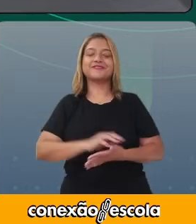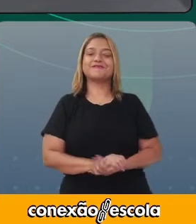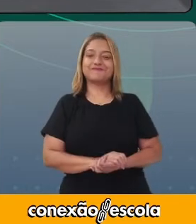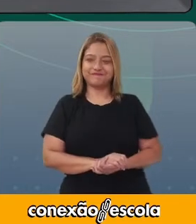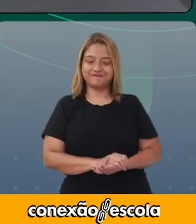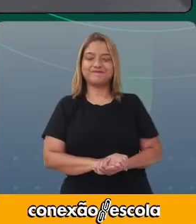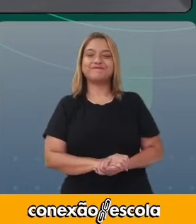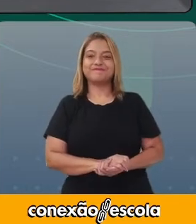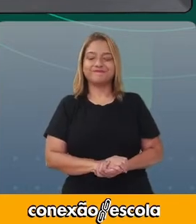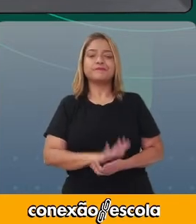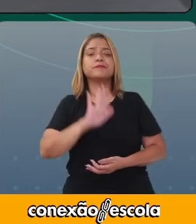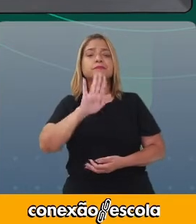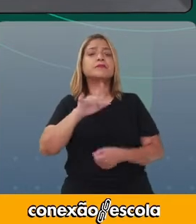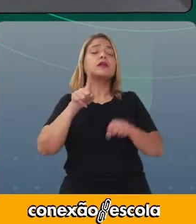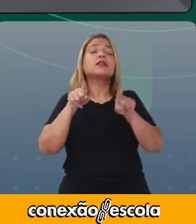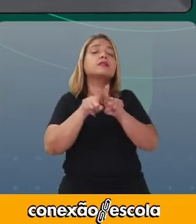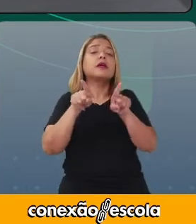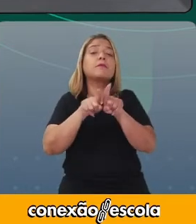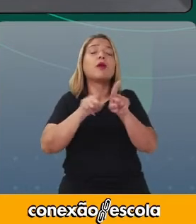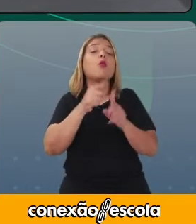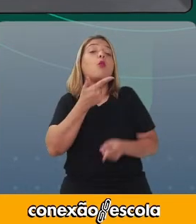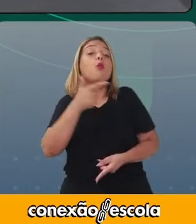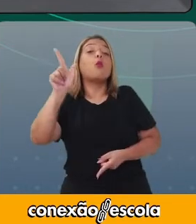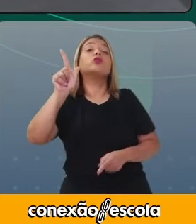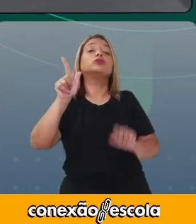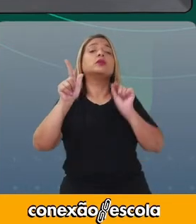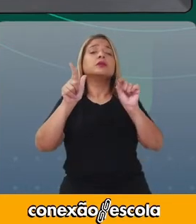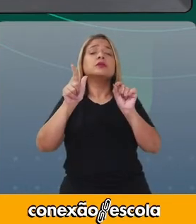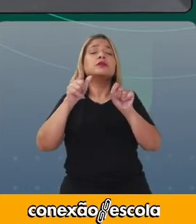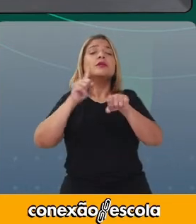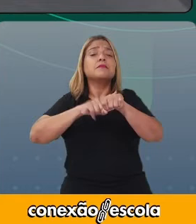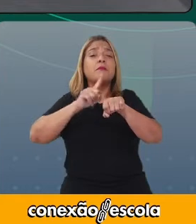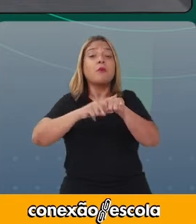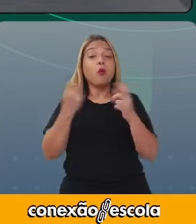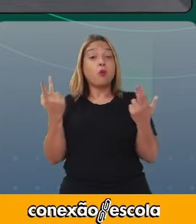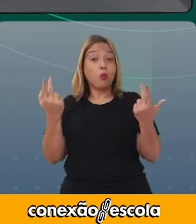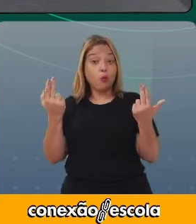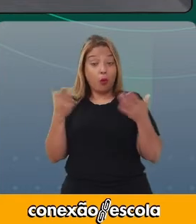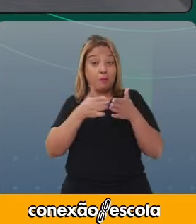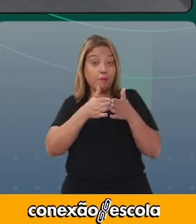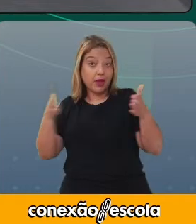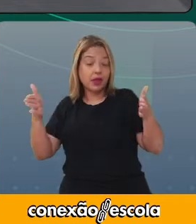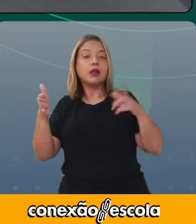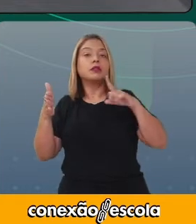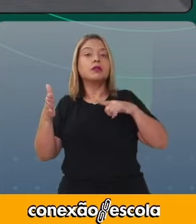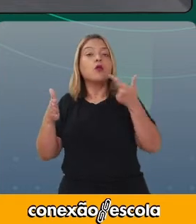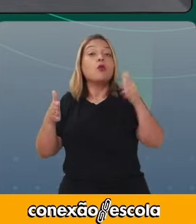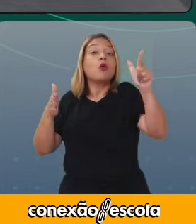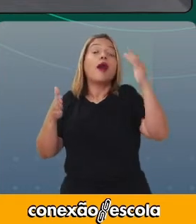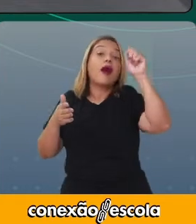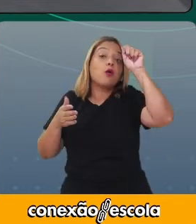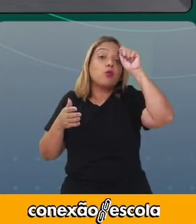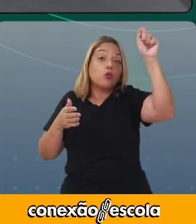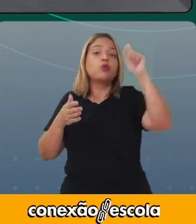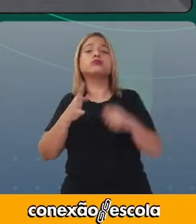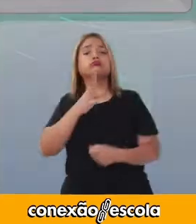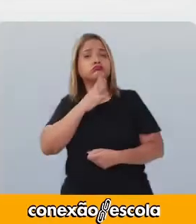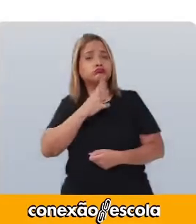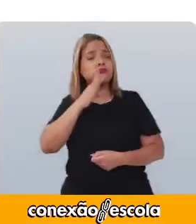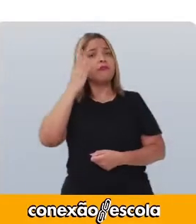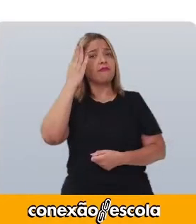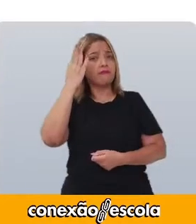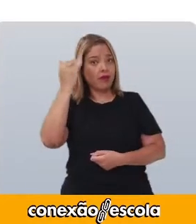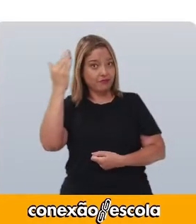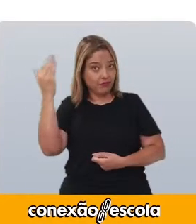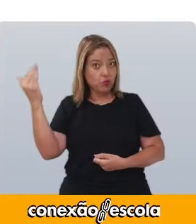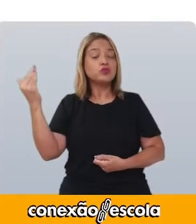No mesmo período de Charles Perrault, nós tivemos também um outro autor muito conhecido,